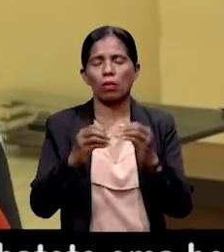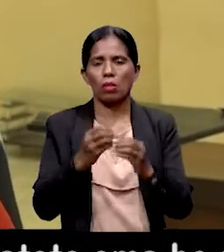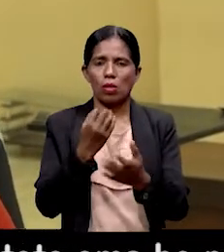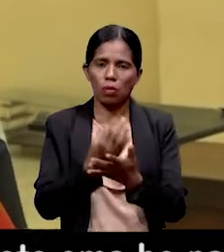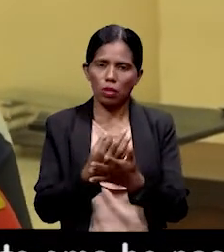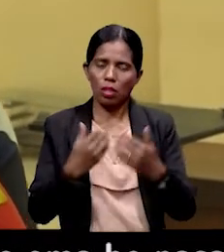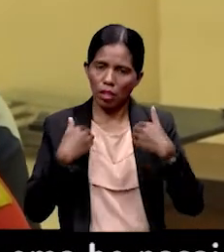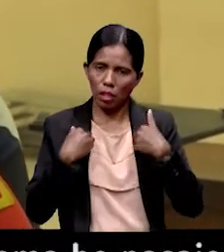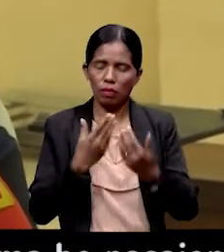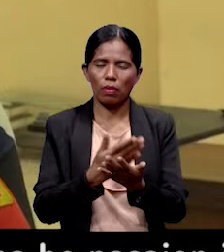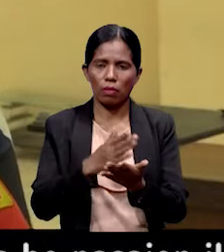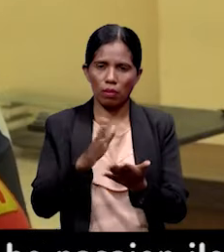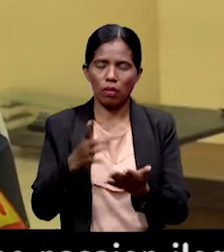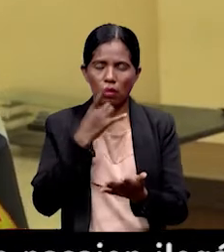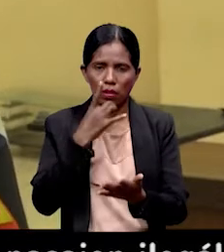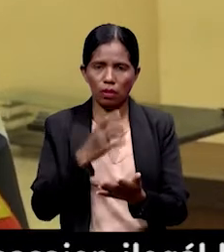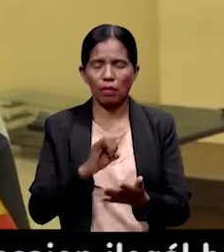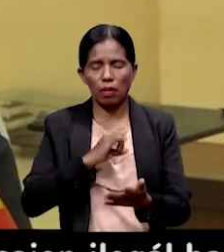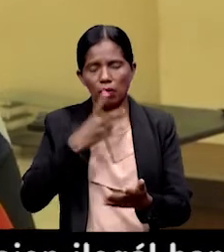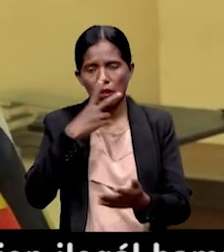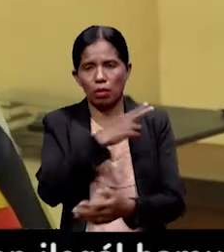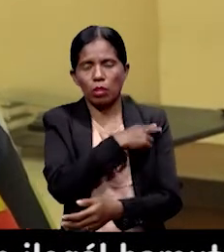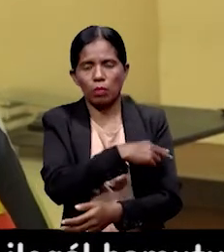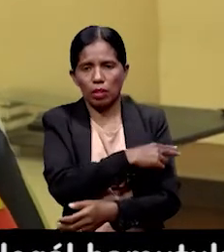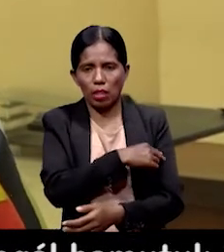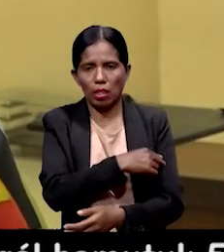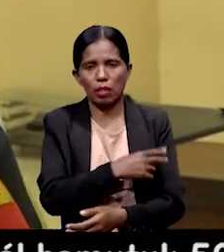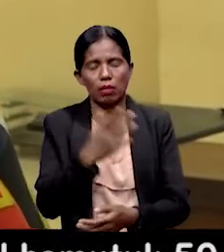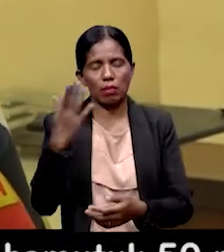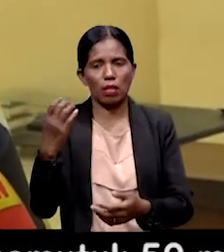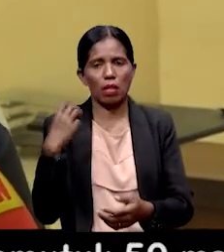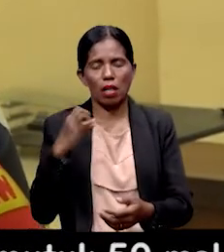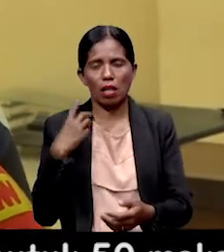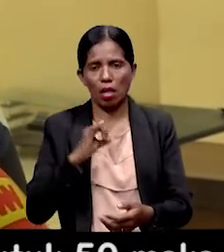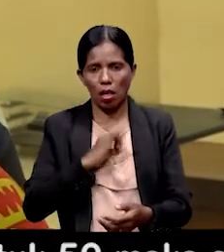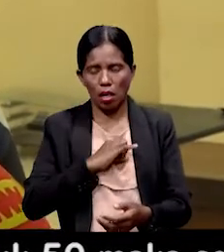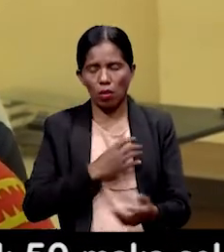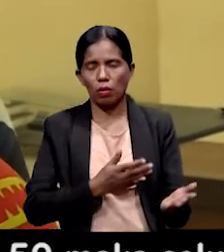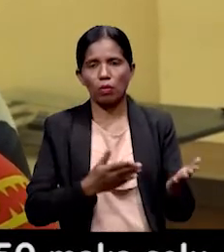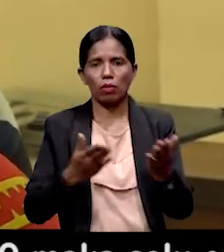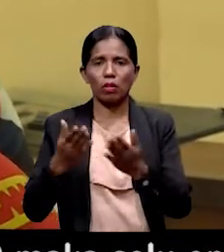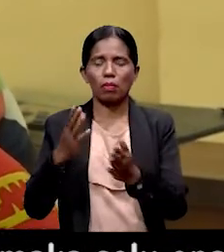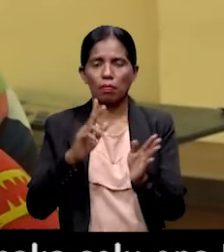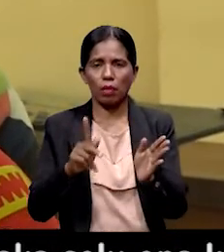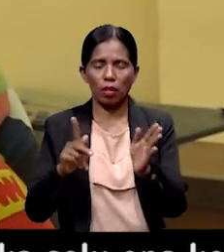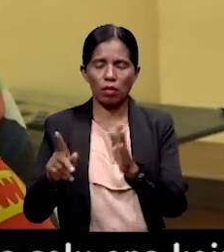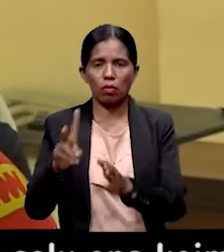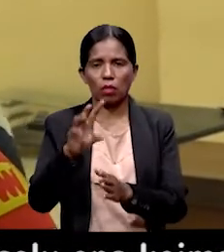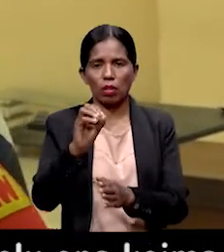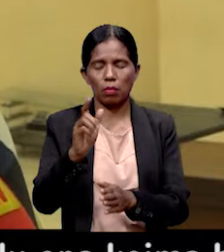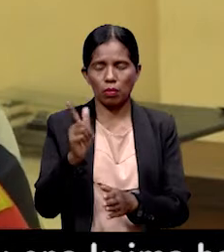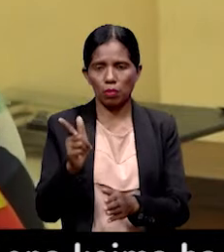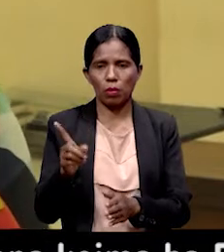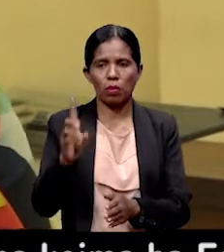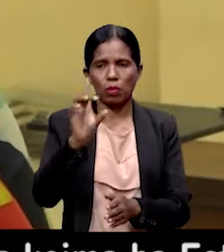Ida nem mak hawa reba klinik hira ne, hau hatama hutu na plano desde 2008. La